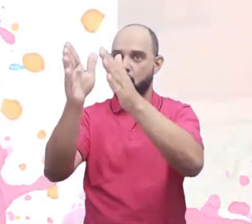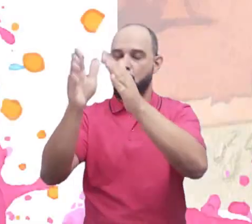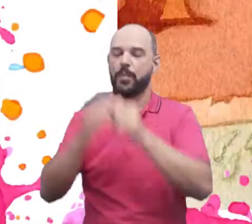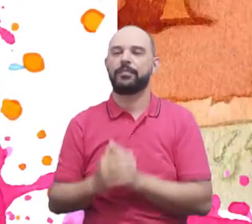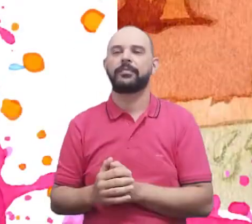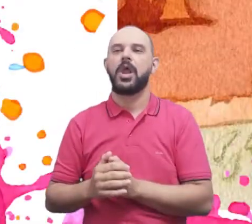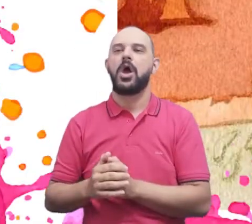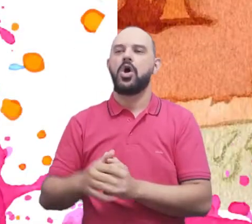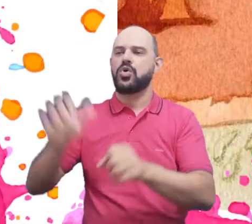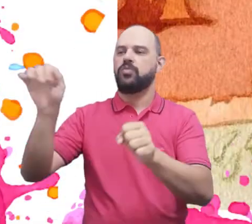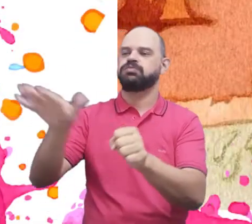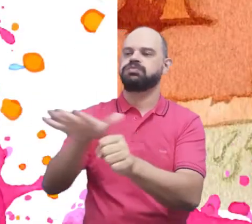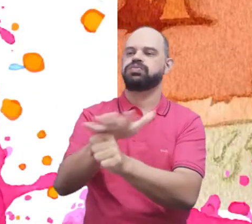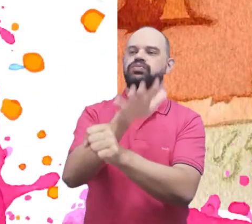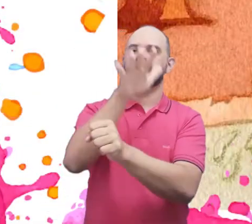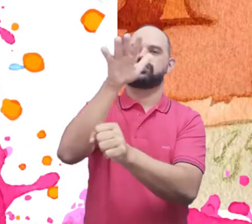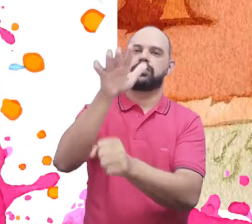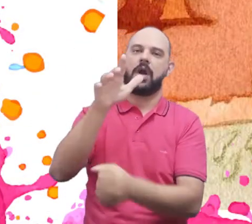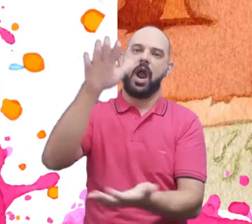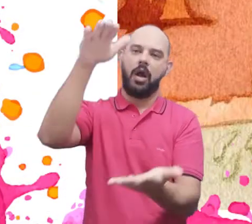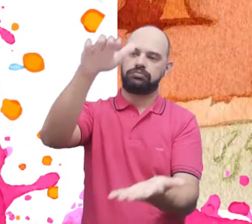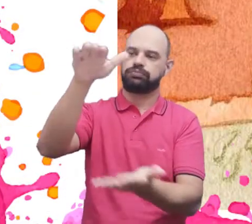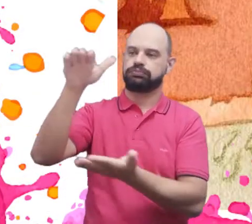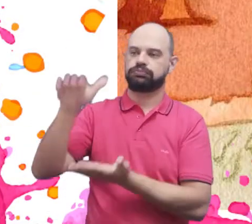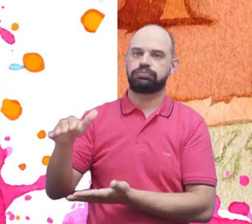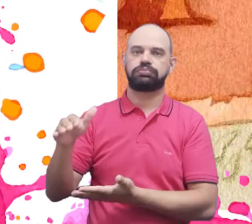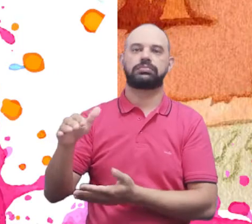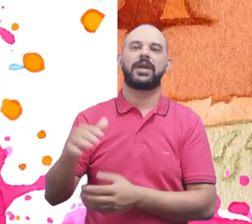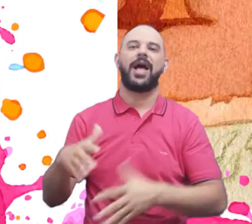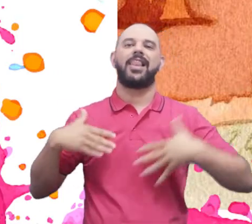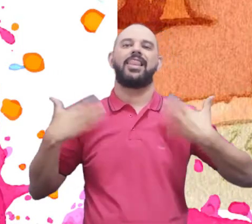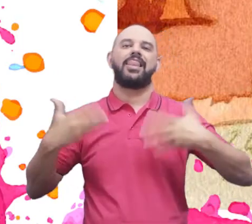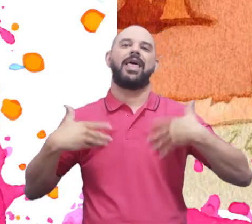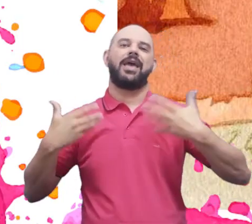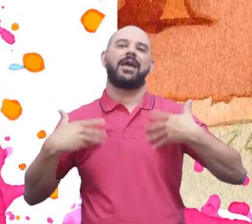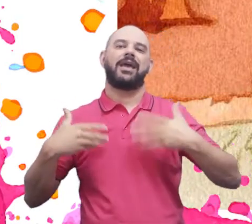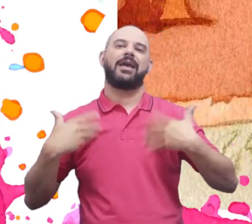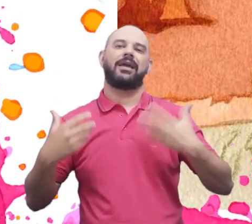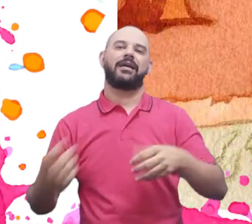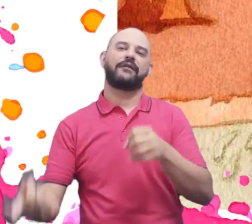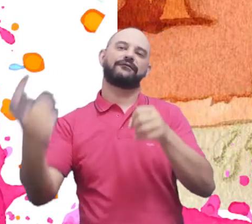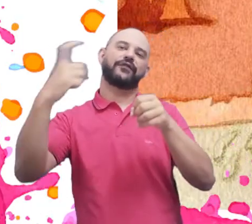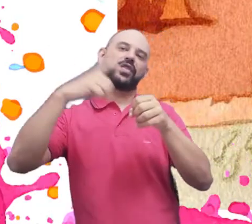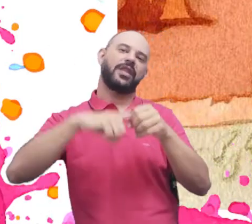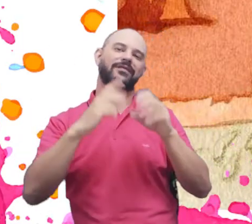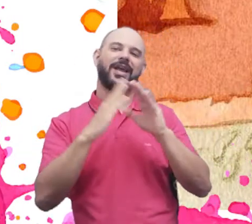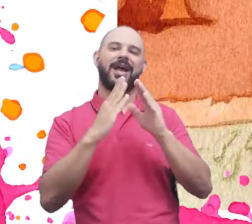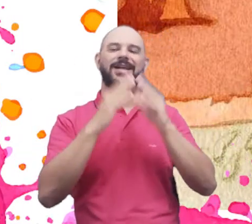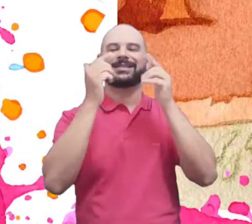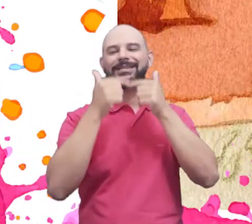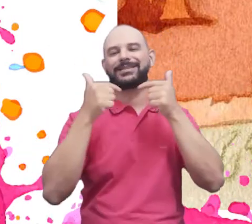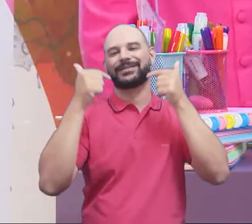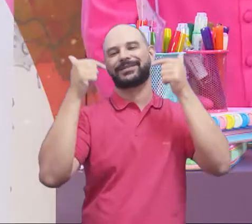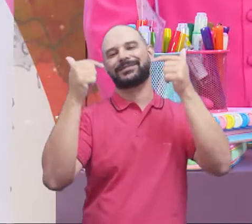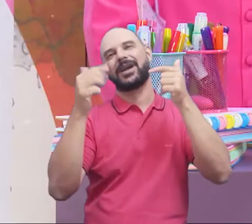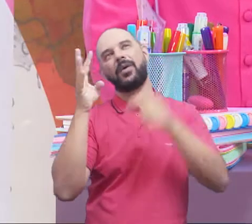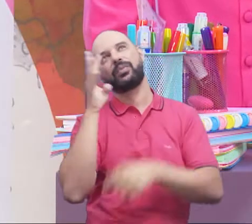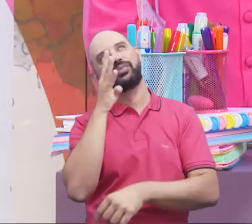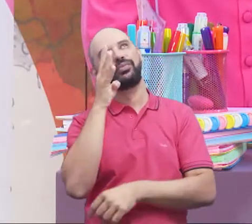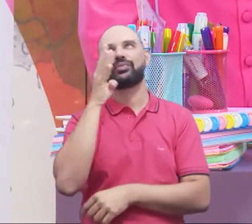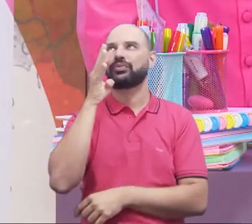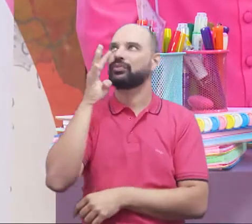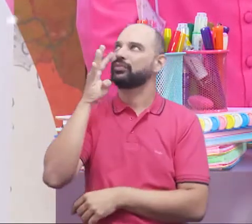Chegando no rio, João enchia os latões e, alegre, como sempre, voltava para casa sorrindo